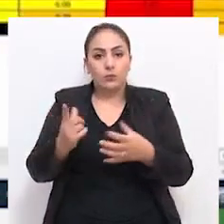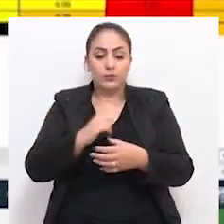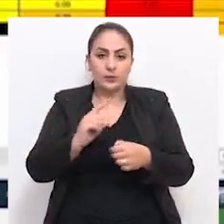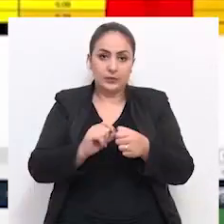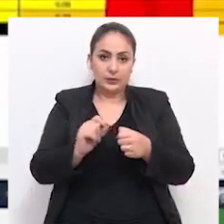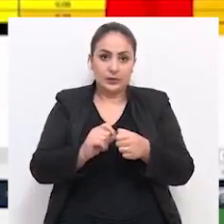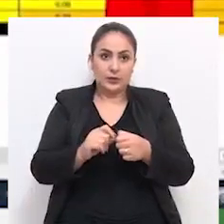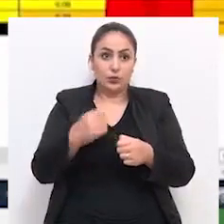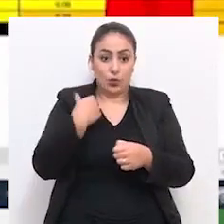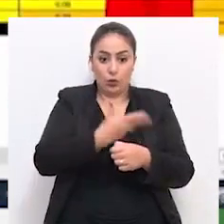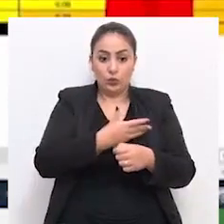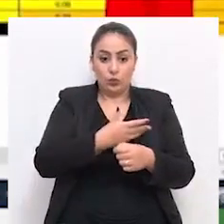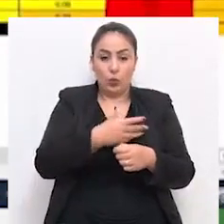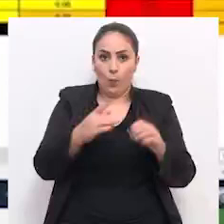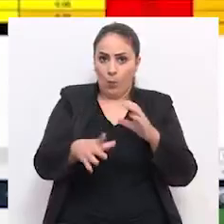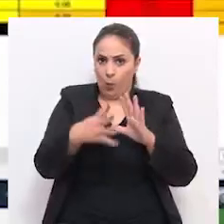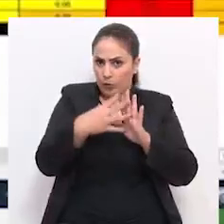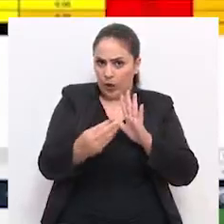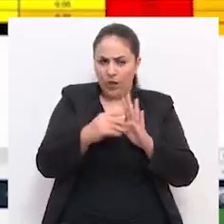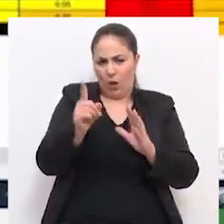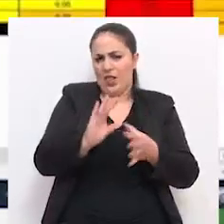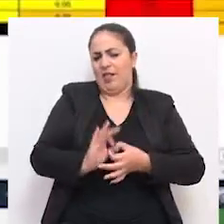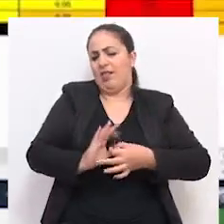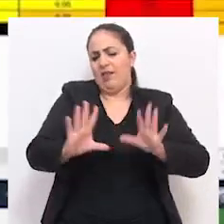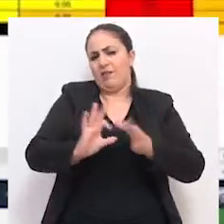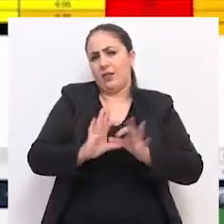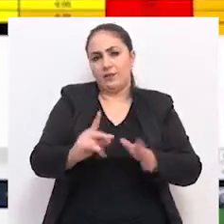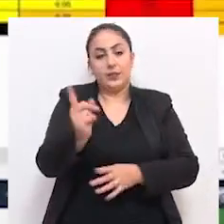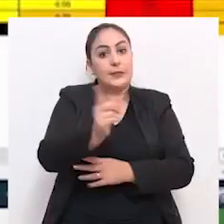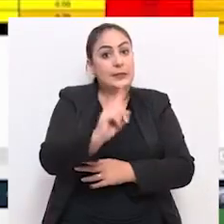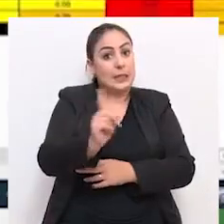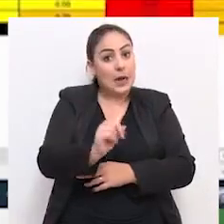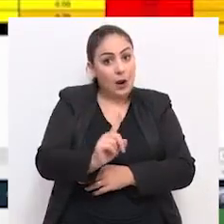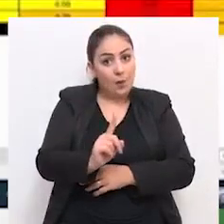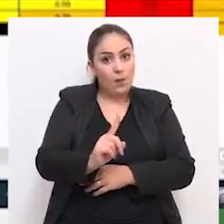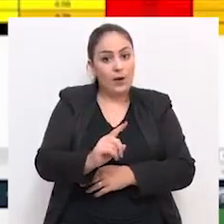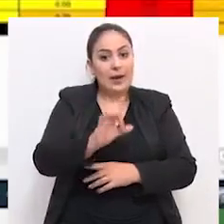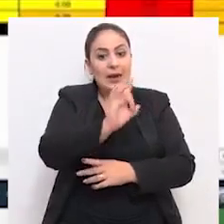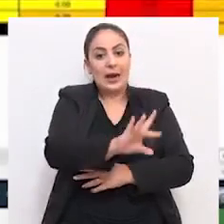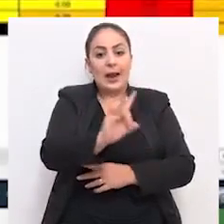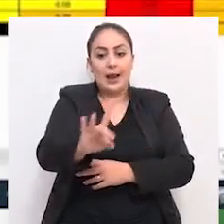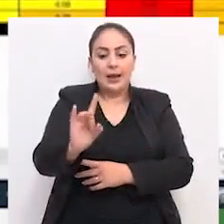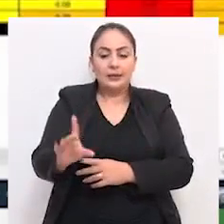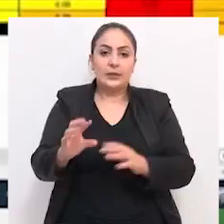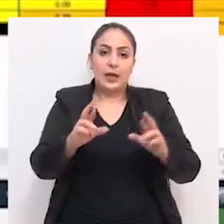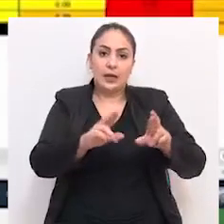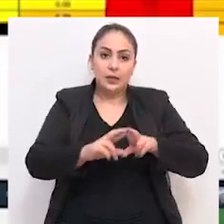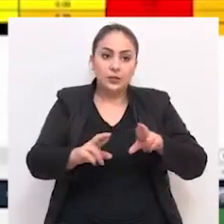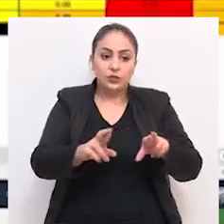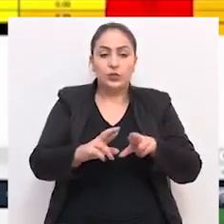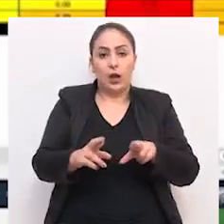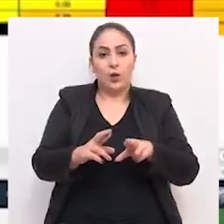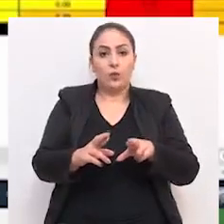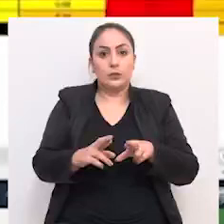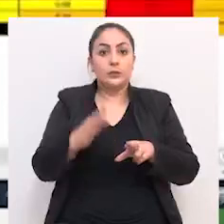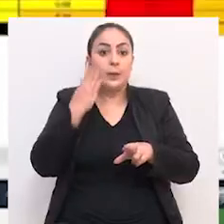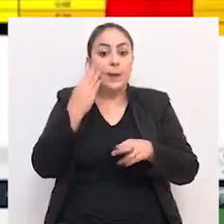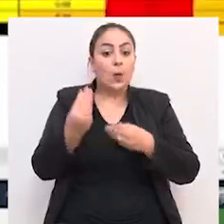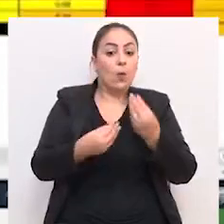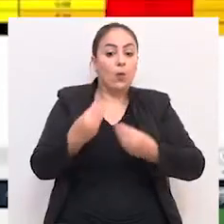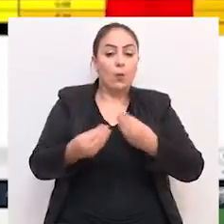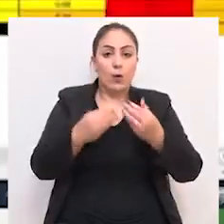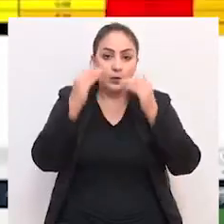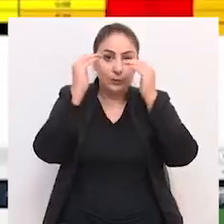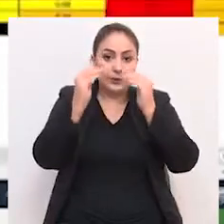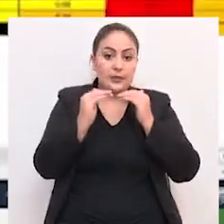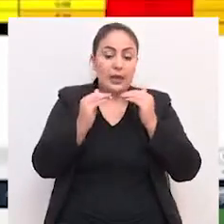mesmo, não é um modelo de afrouxamento, de flexibilização. É um modelo que coloca cada região na proporção da restrição que ela